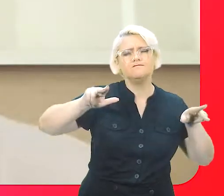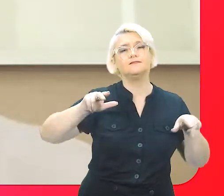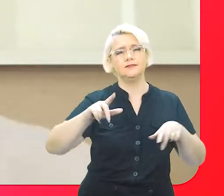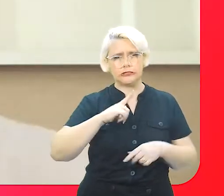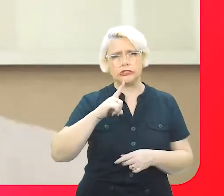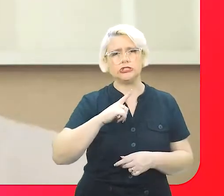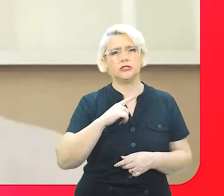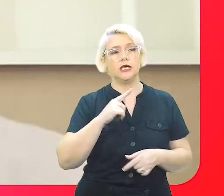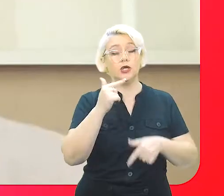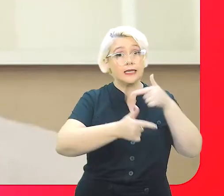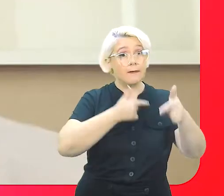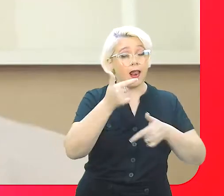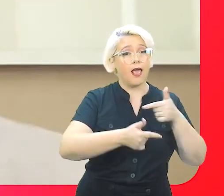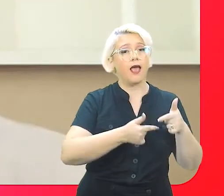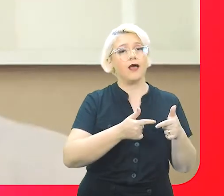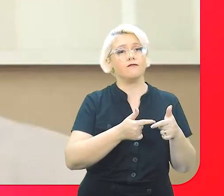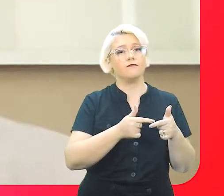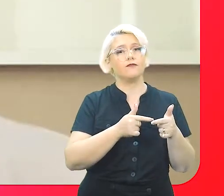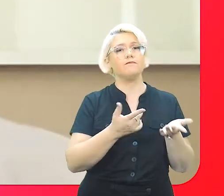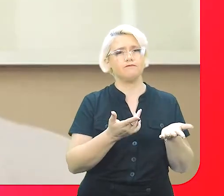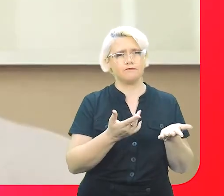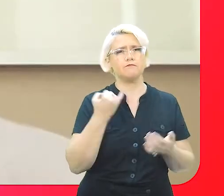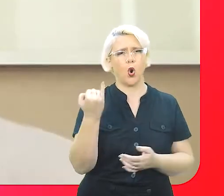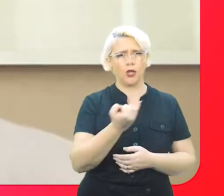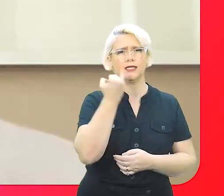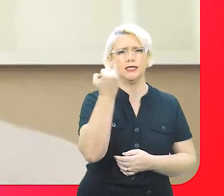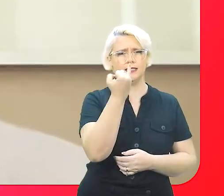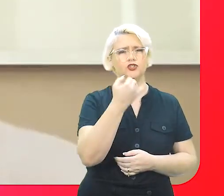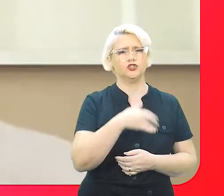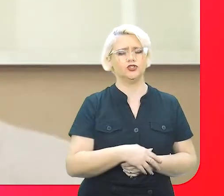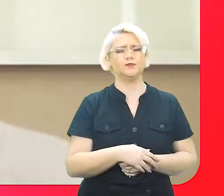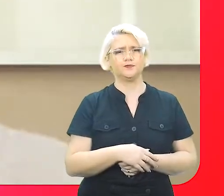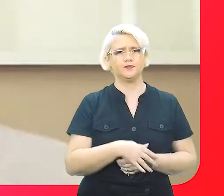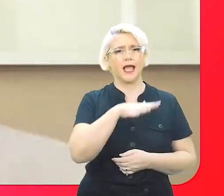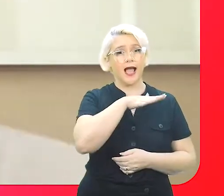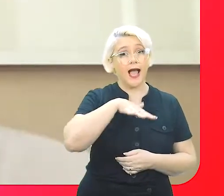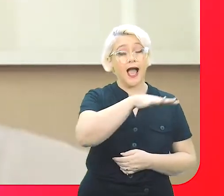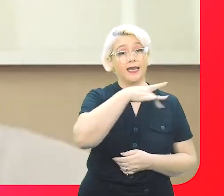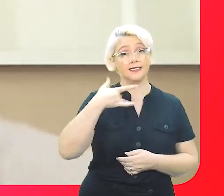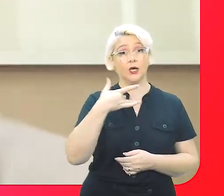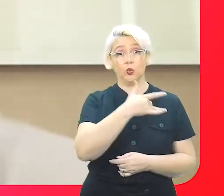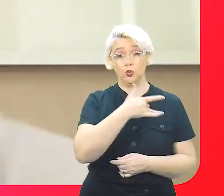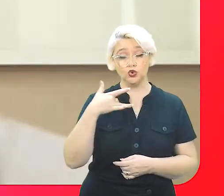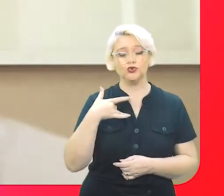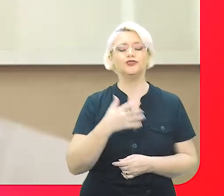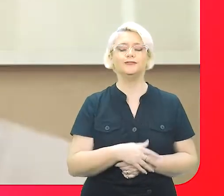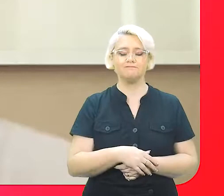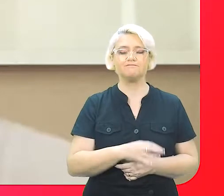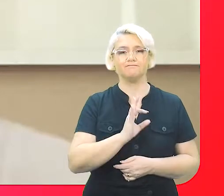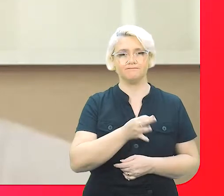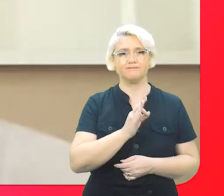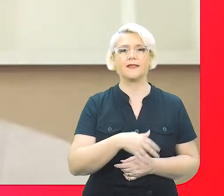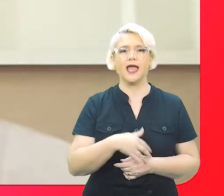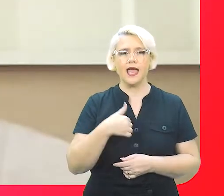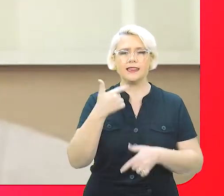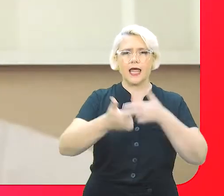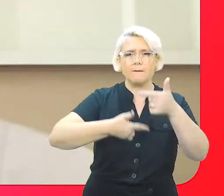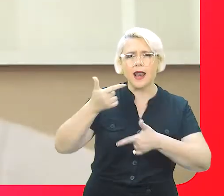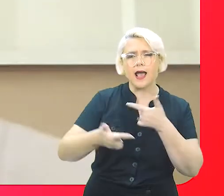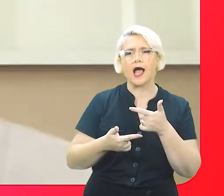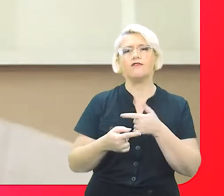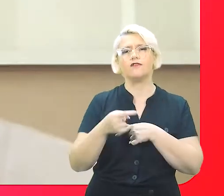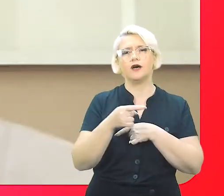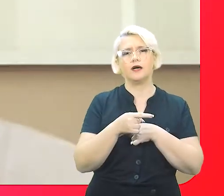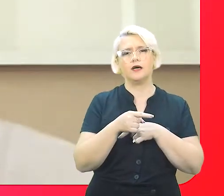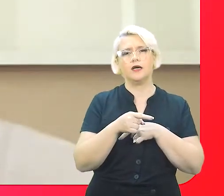que tinha um trabalho significativo na área da saúde, né? Ela trabalhava